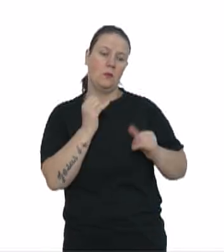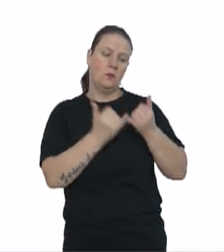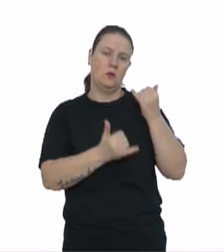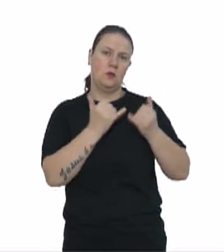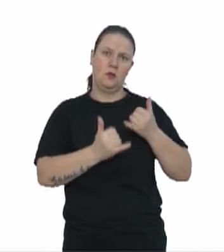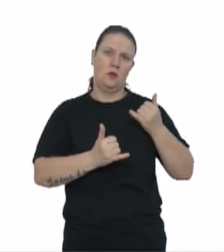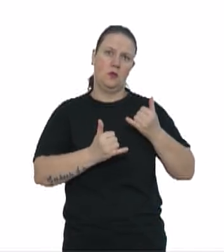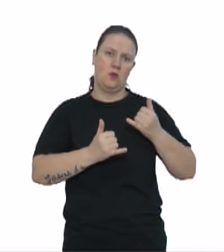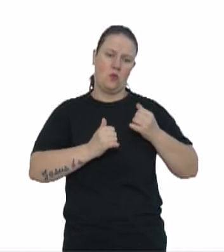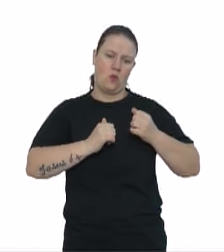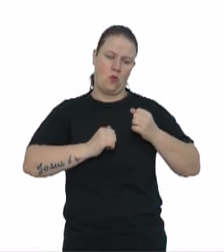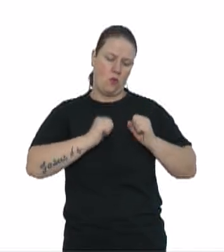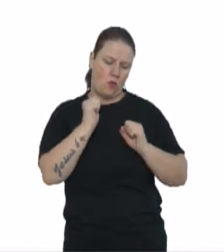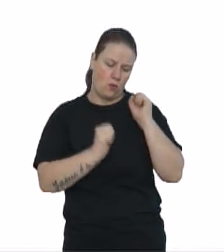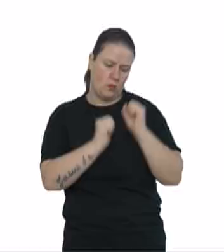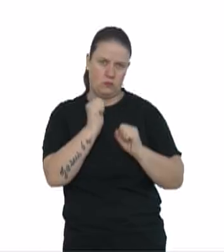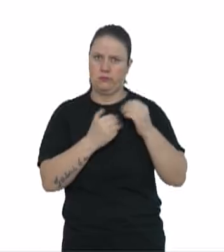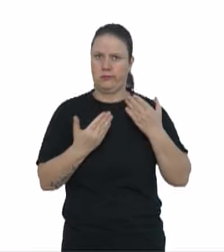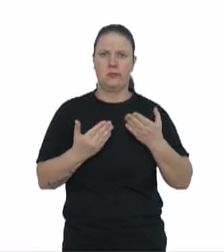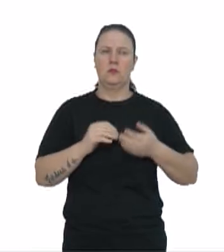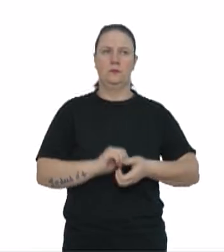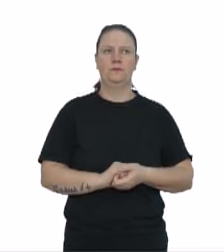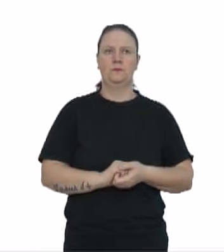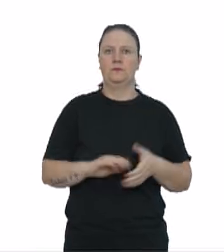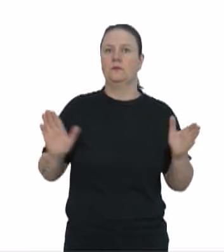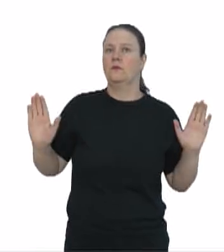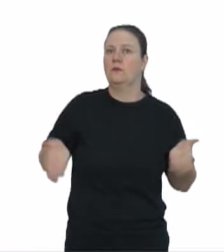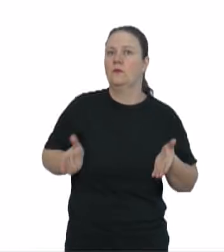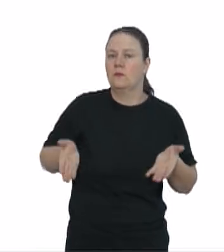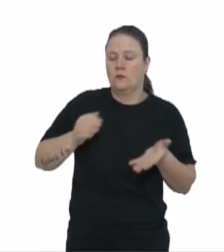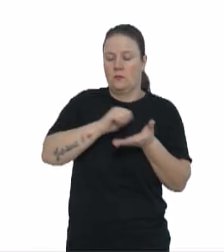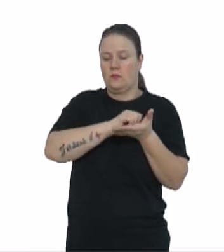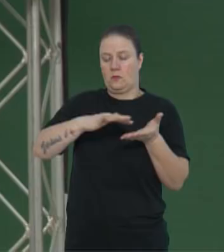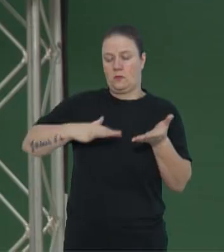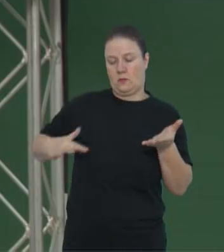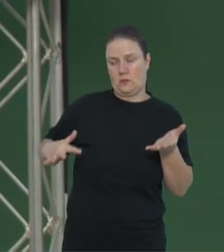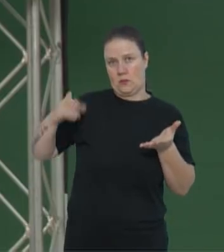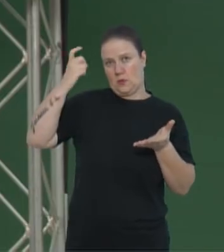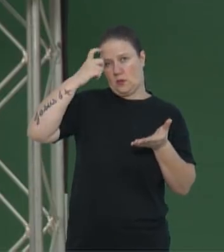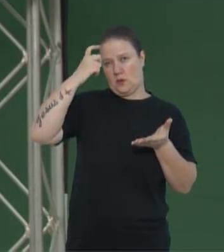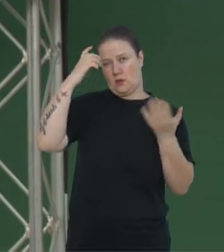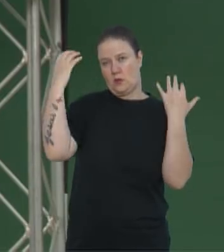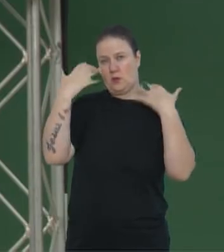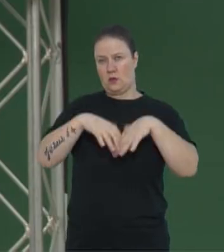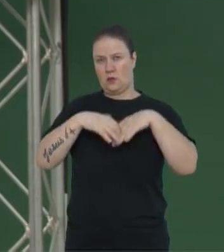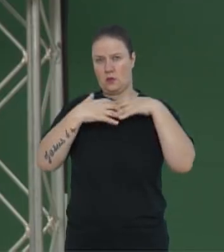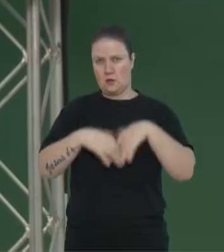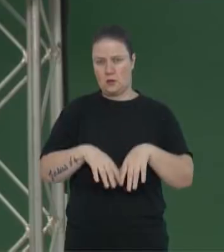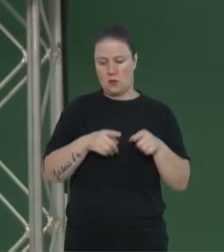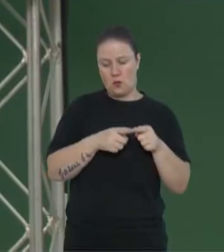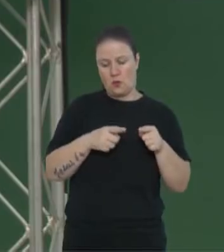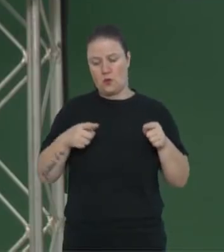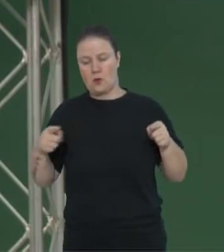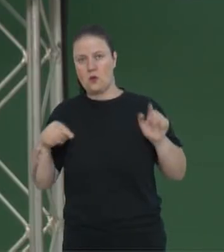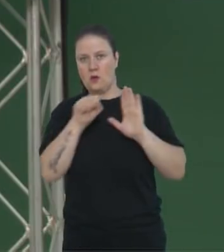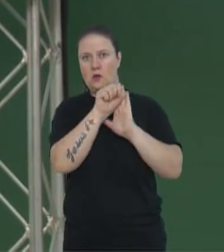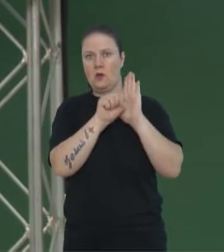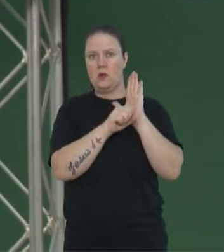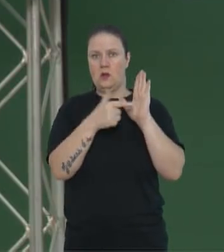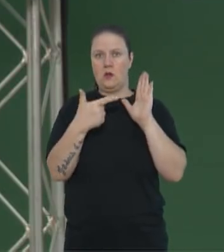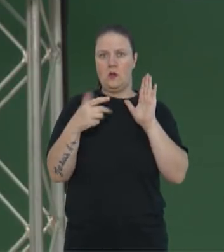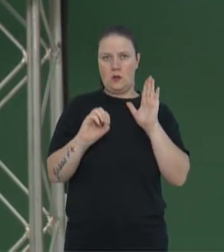vocês. Uma atividade para vocês refletirem, tá? Eu falei ali do período do início do século XX, e agora a gente está